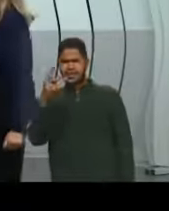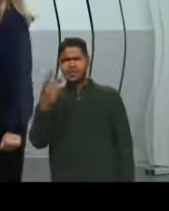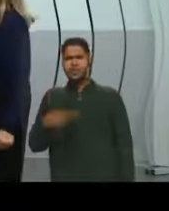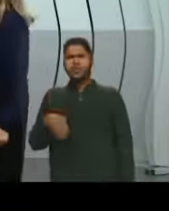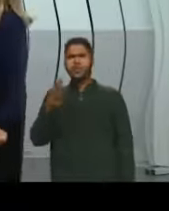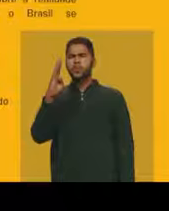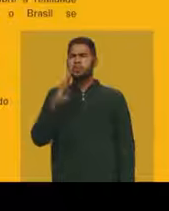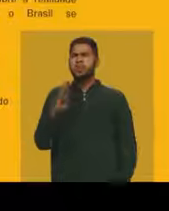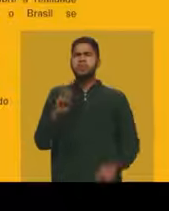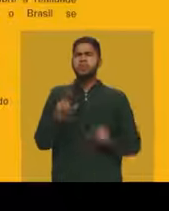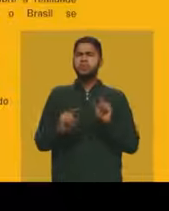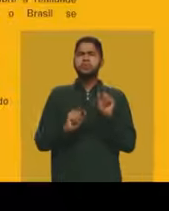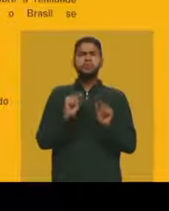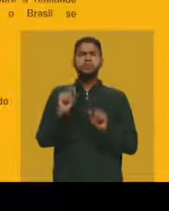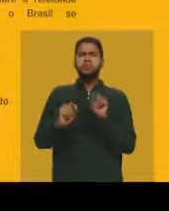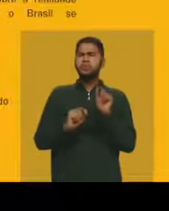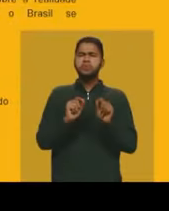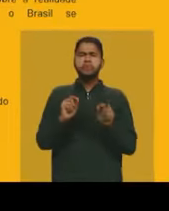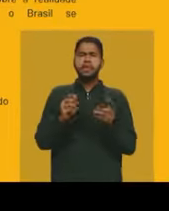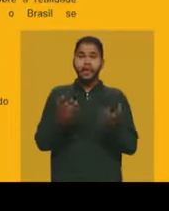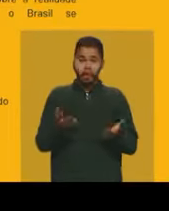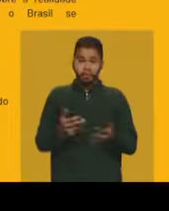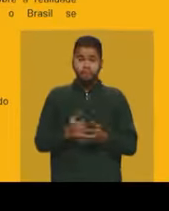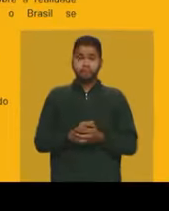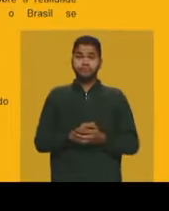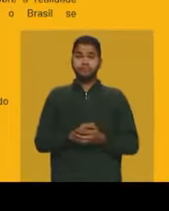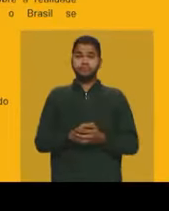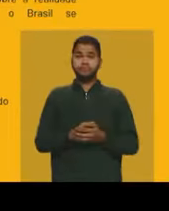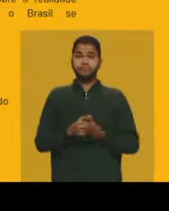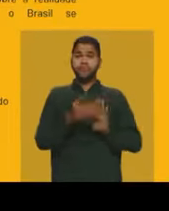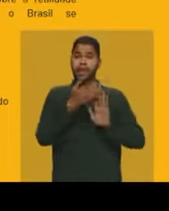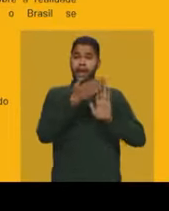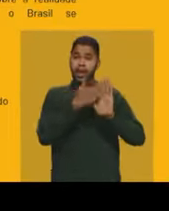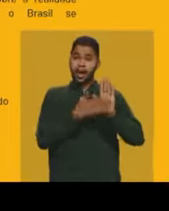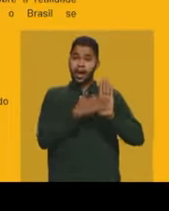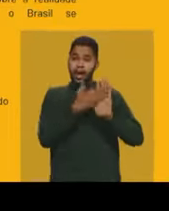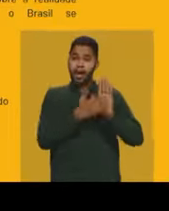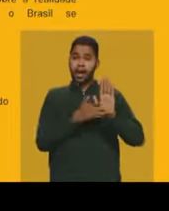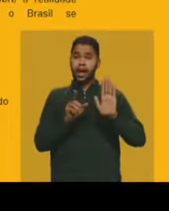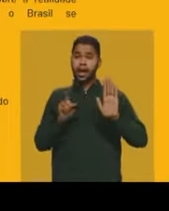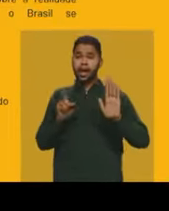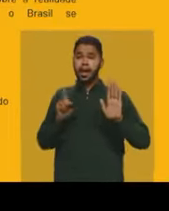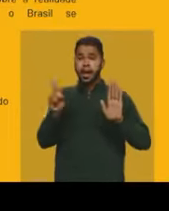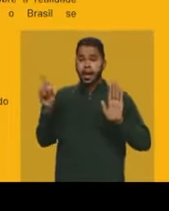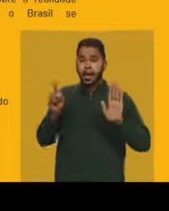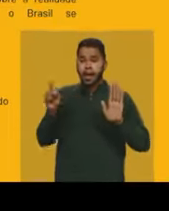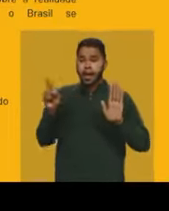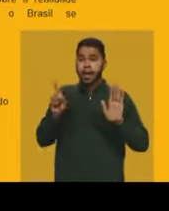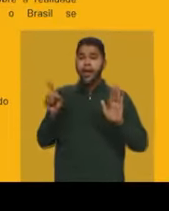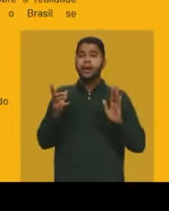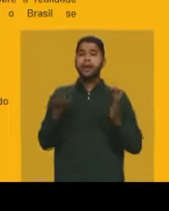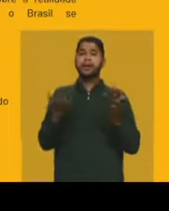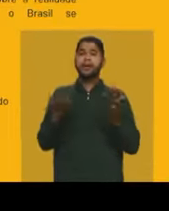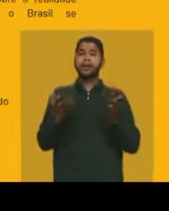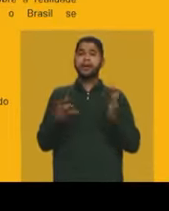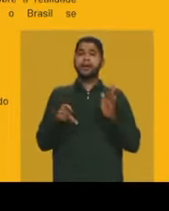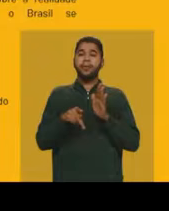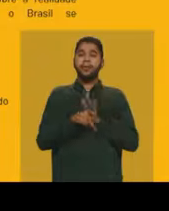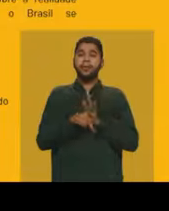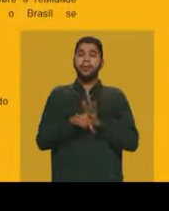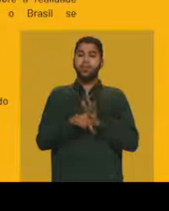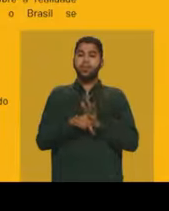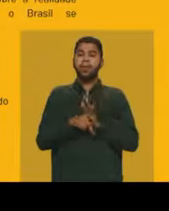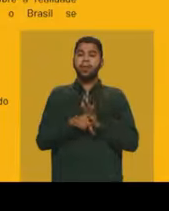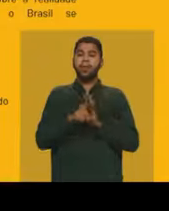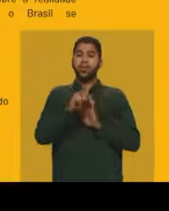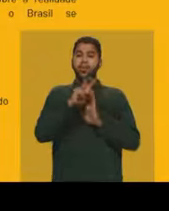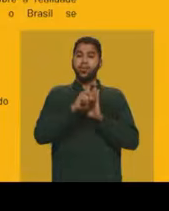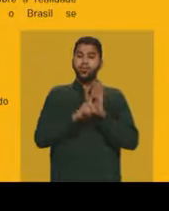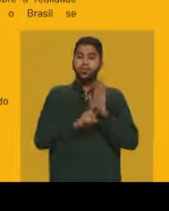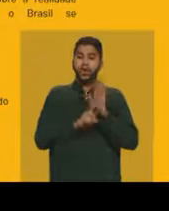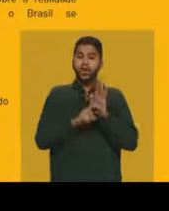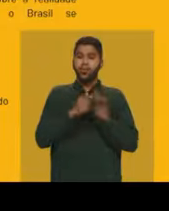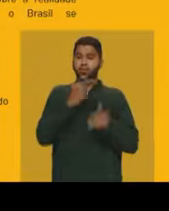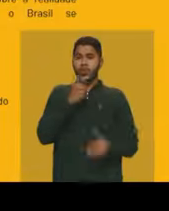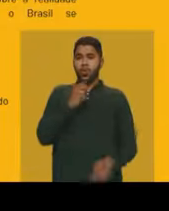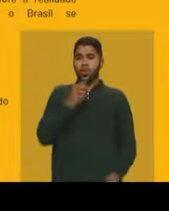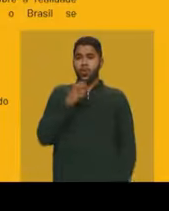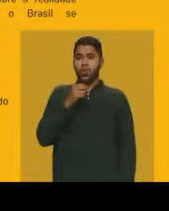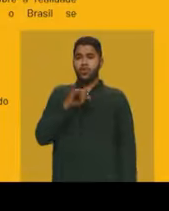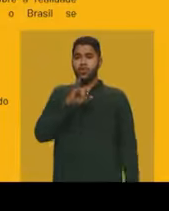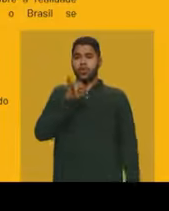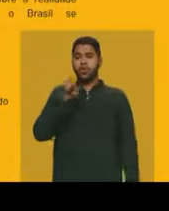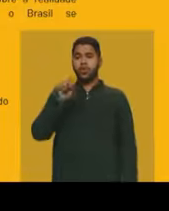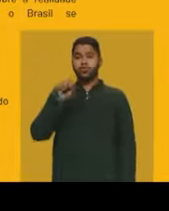lá. Então, essa capa aqui traz como discussão principal o texto do José Fux sobre a